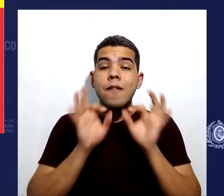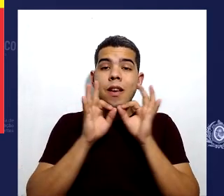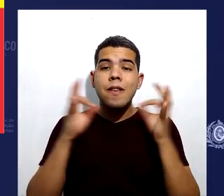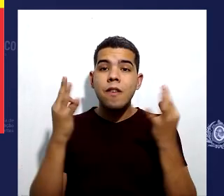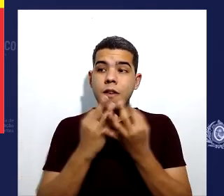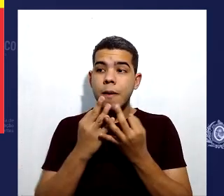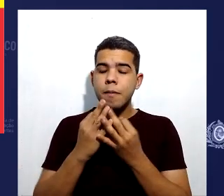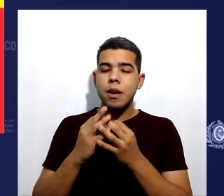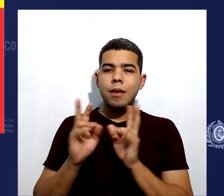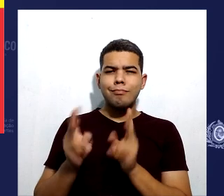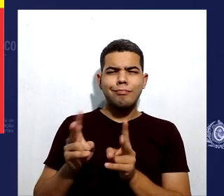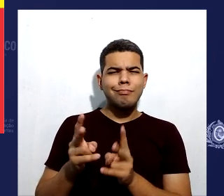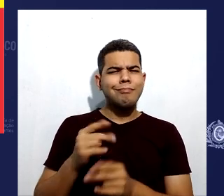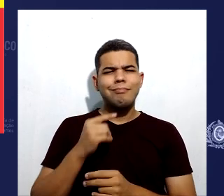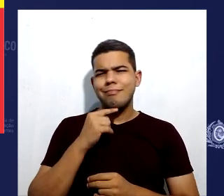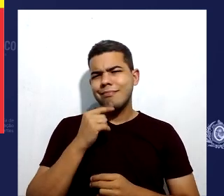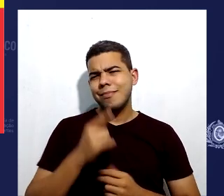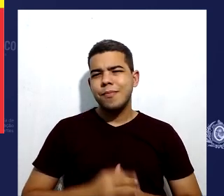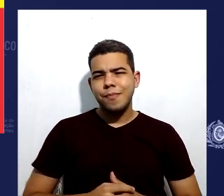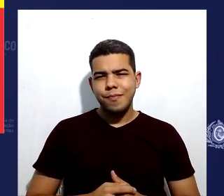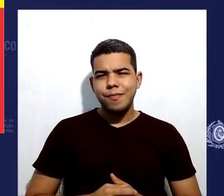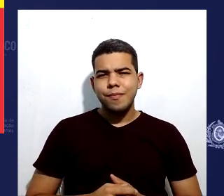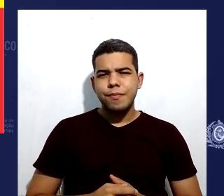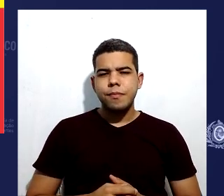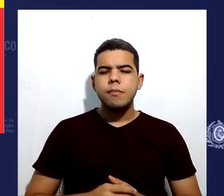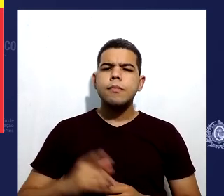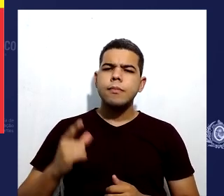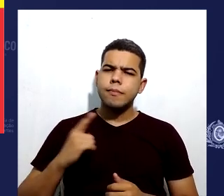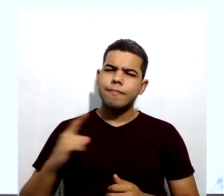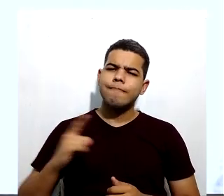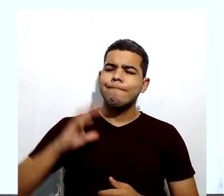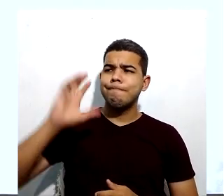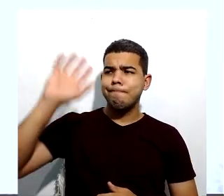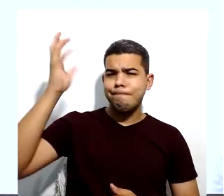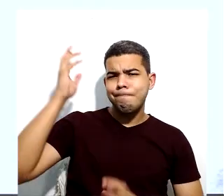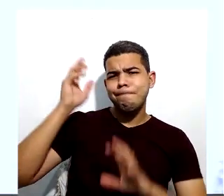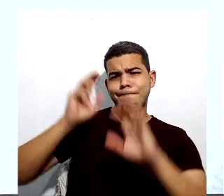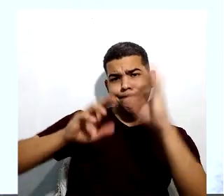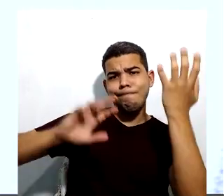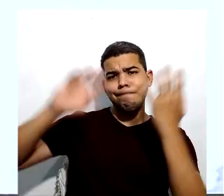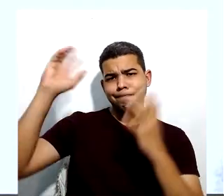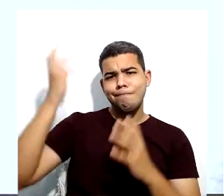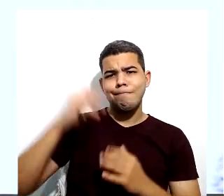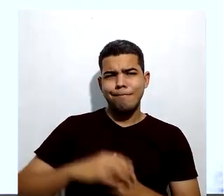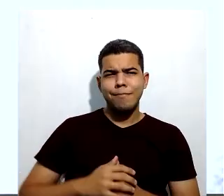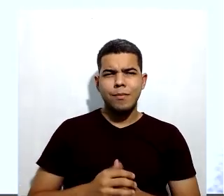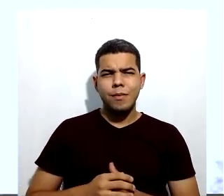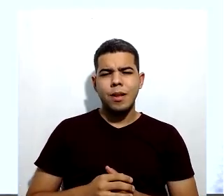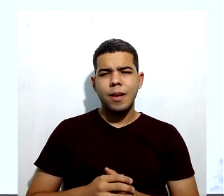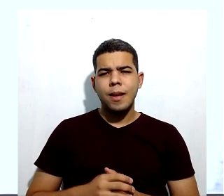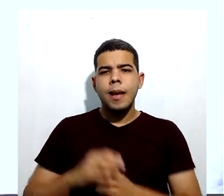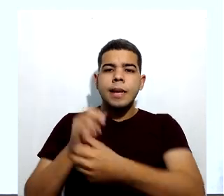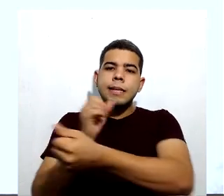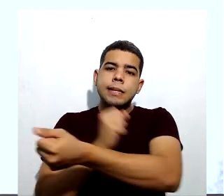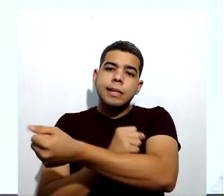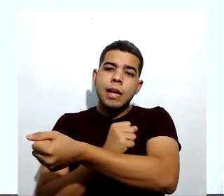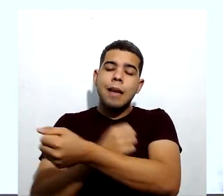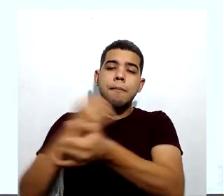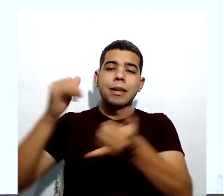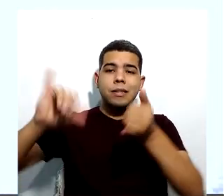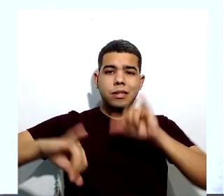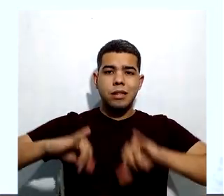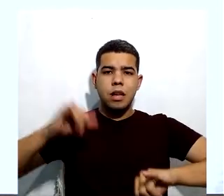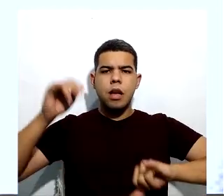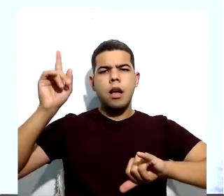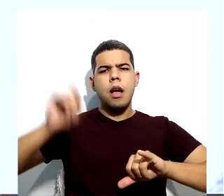são as consequências de um dependente químico. O dependente químico, ele vai, lógico, que vai ter uma dificuldade de arrumar um